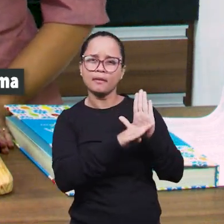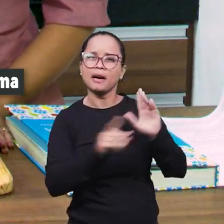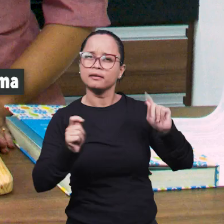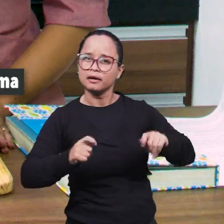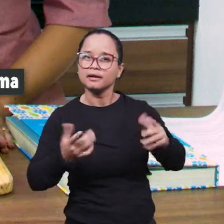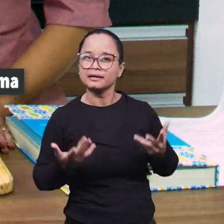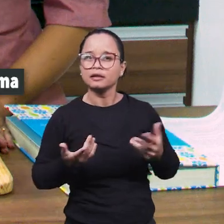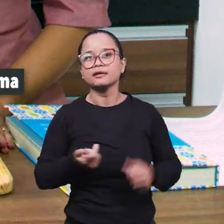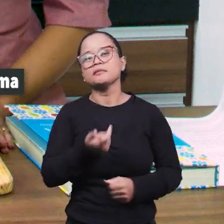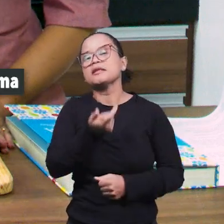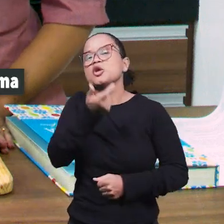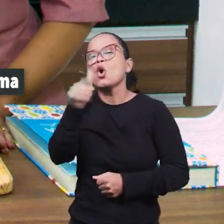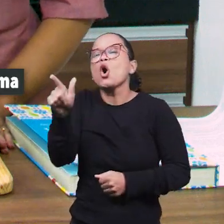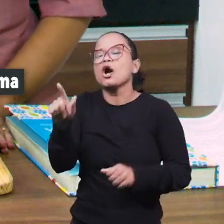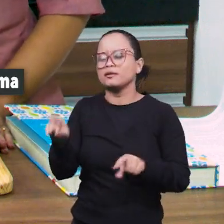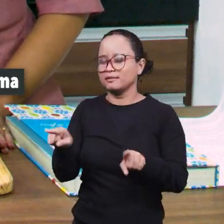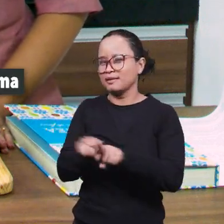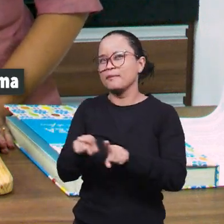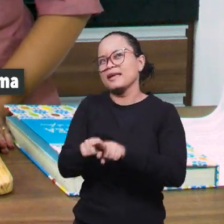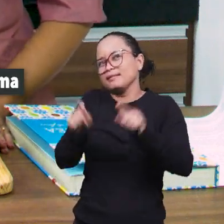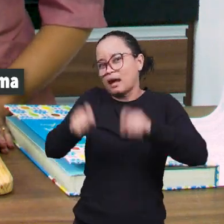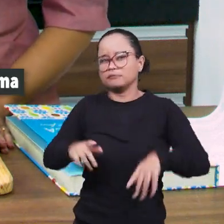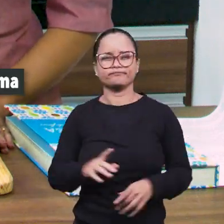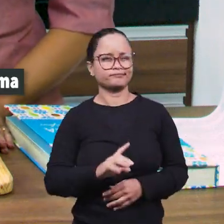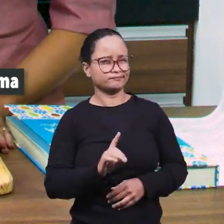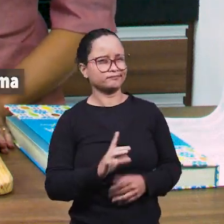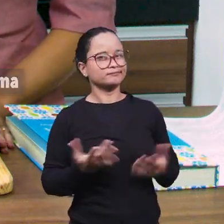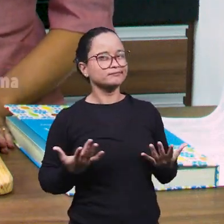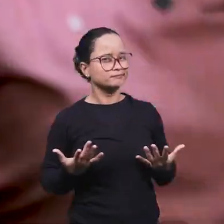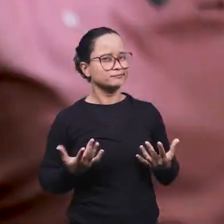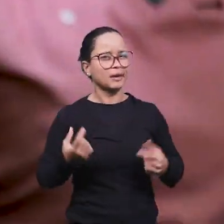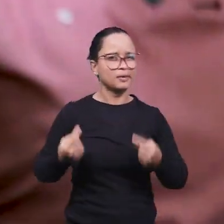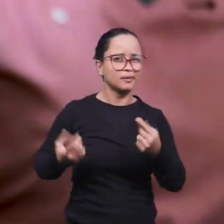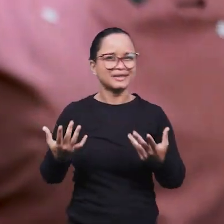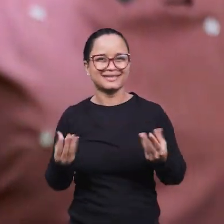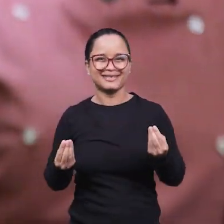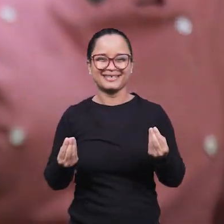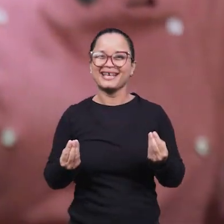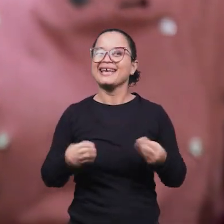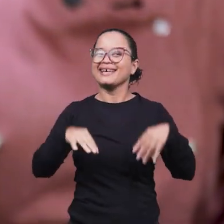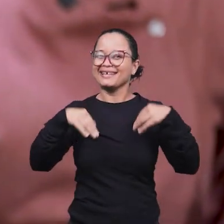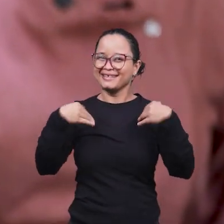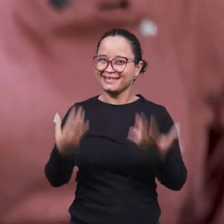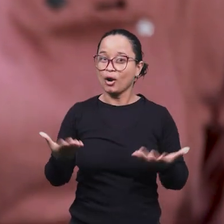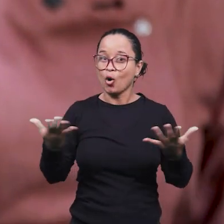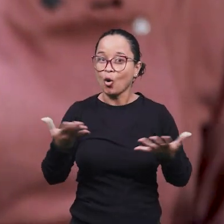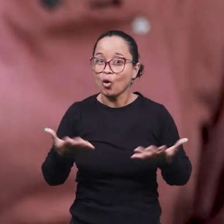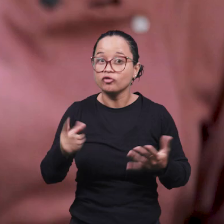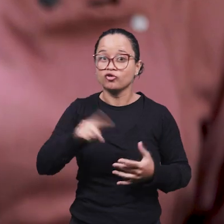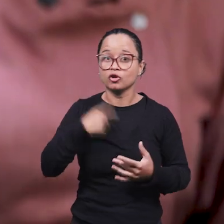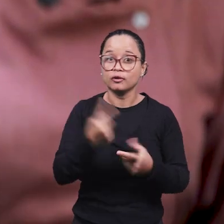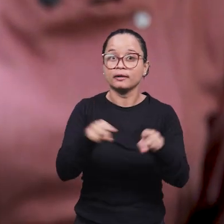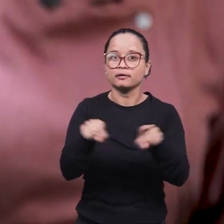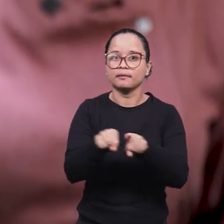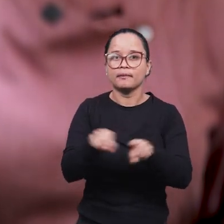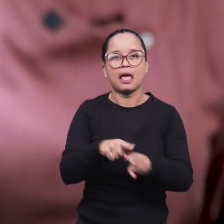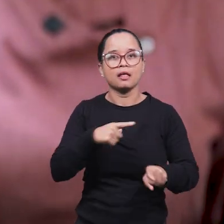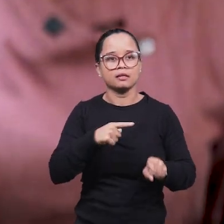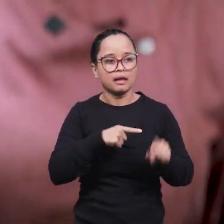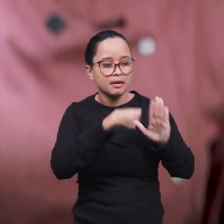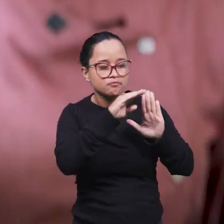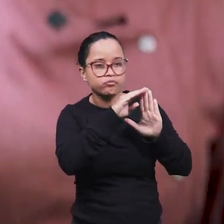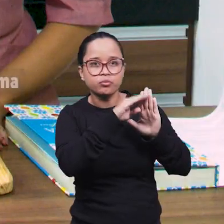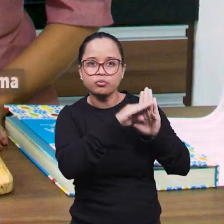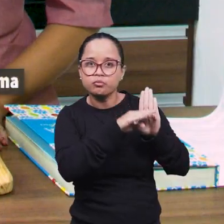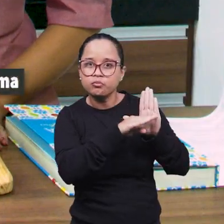para fazer em outro potinho também. Mas enfim, vamos lá. A gente vai nesse programa também. Hoje a gente tem